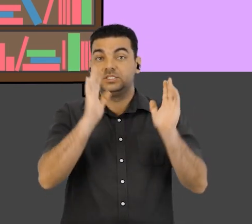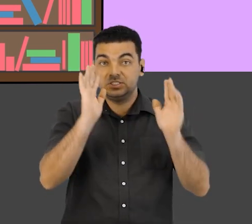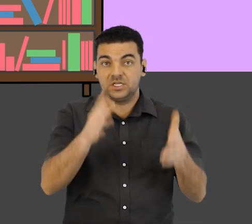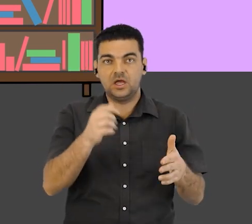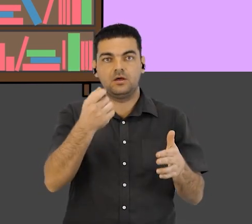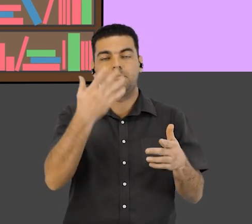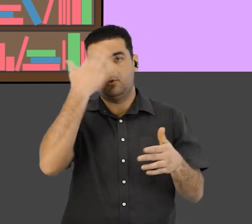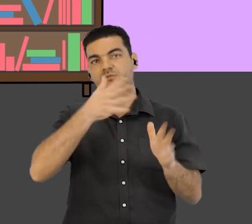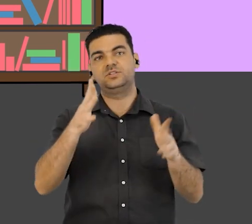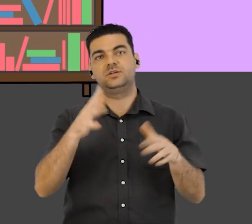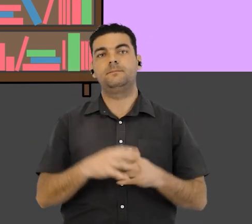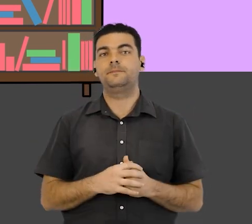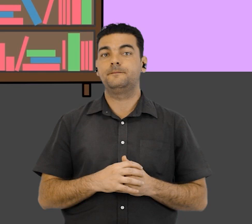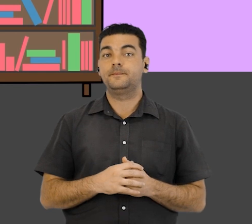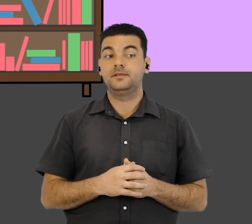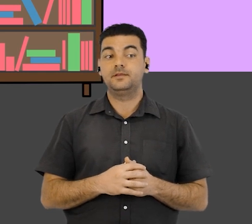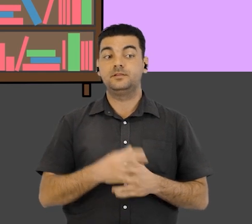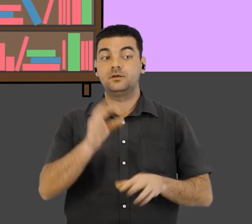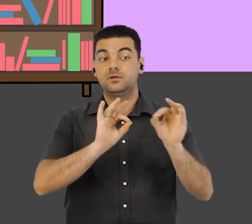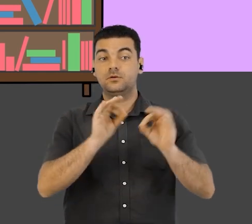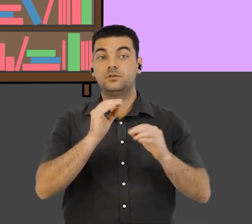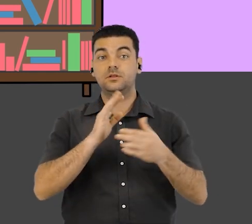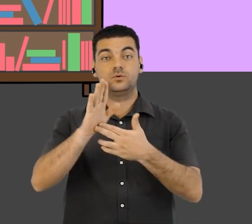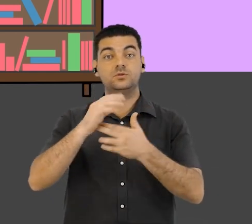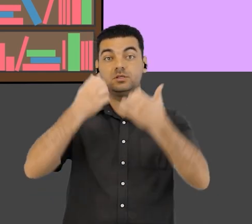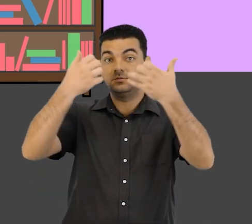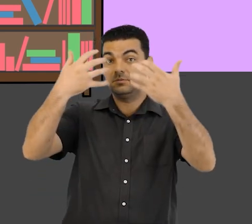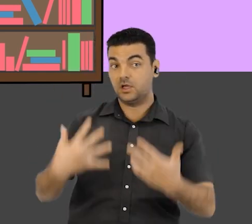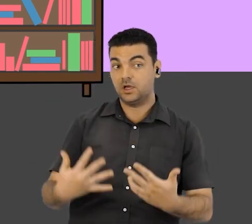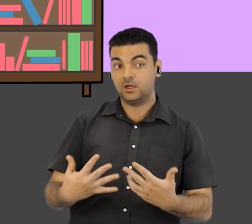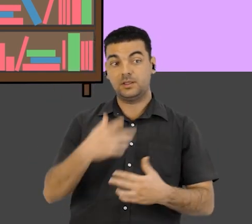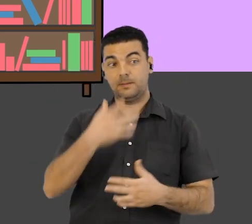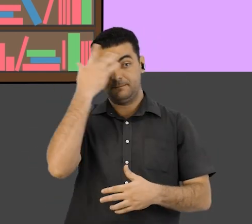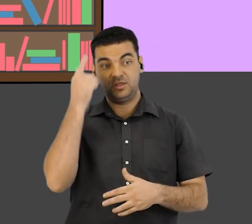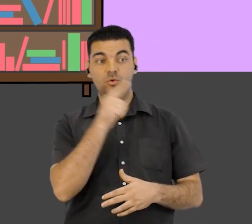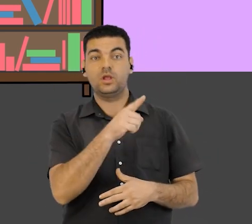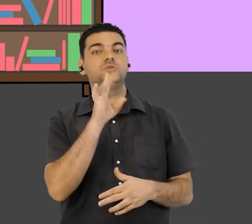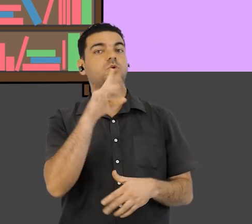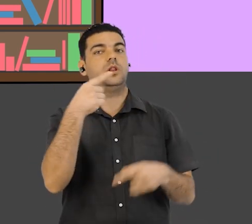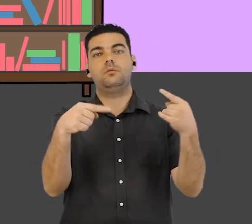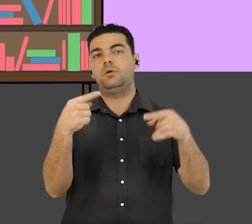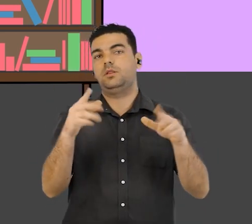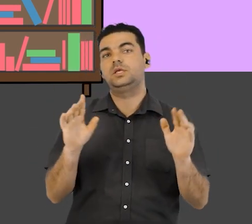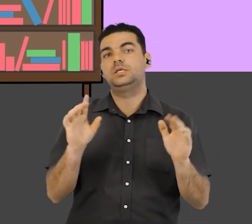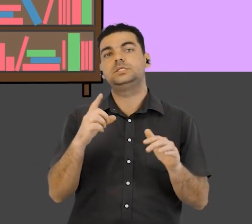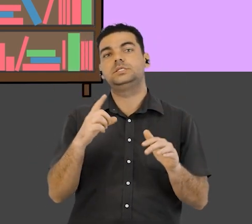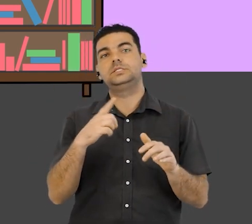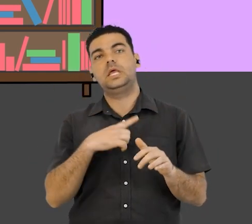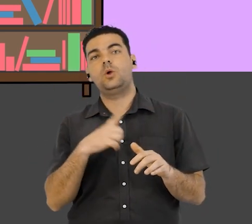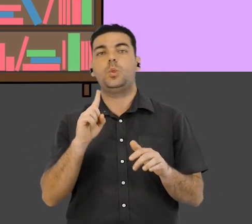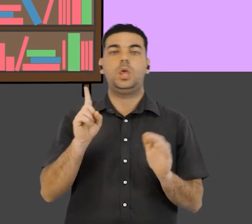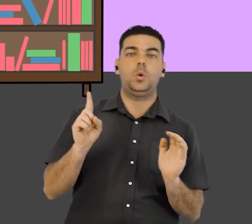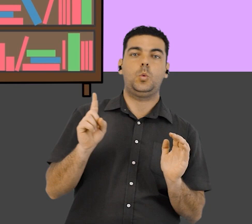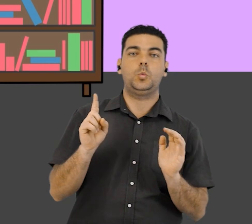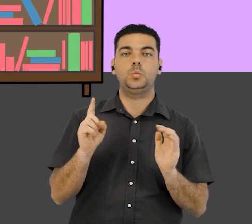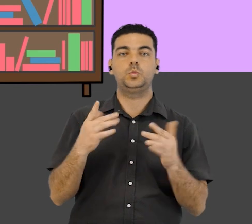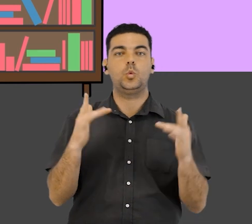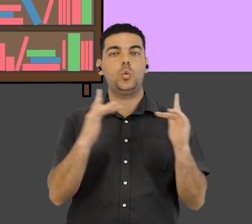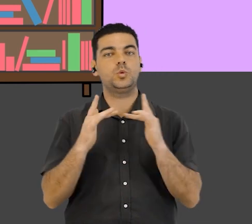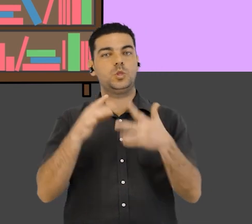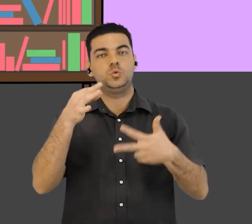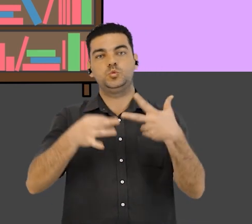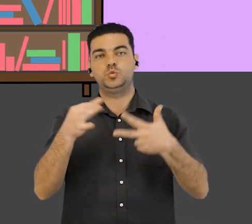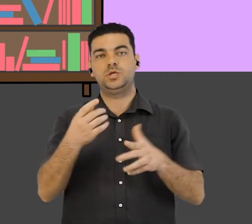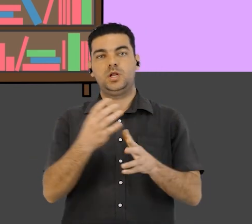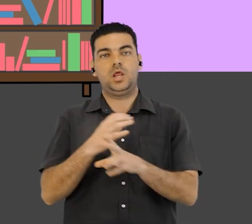já estiver constituído. O ajuizamento da ação declaratória, quando o autor visa apenas discutir a existência ou inexistência de uma